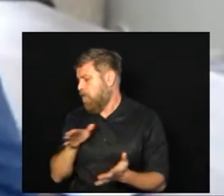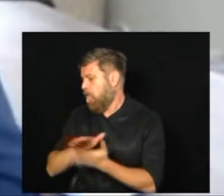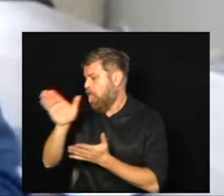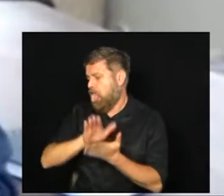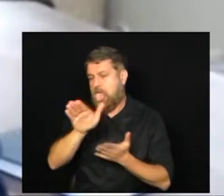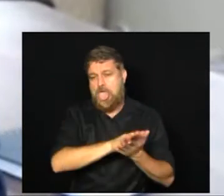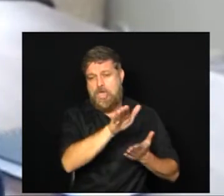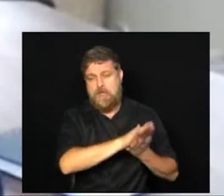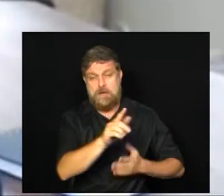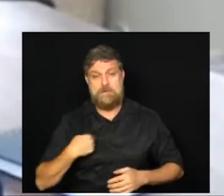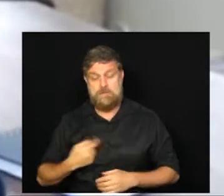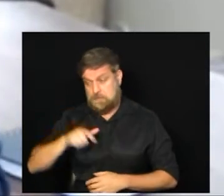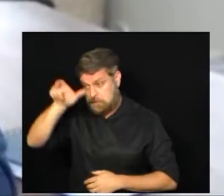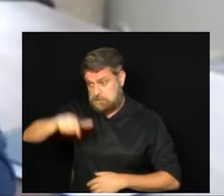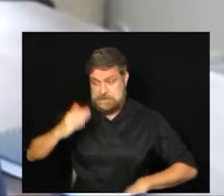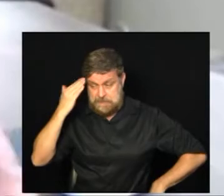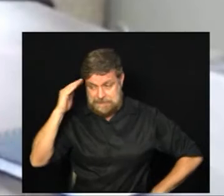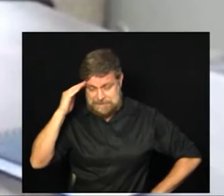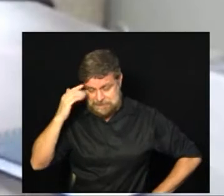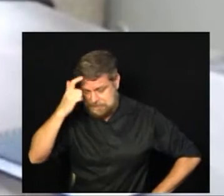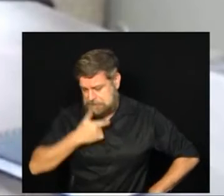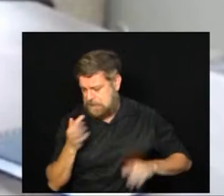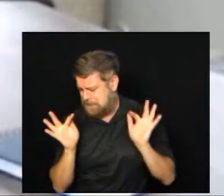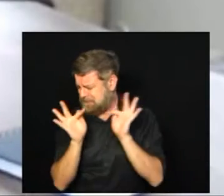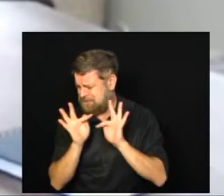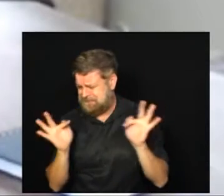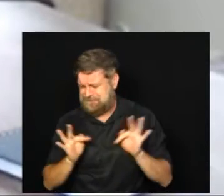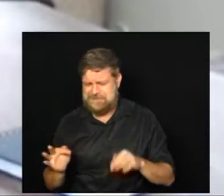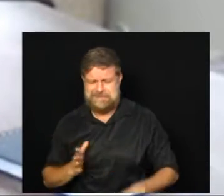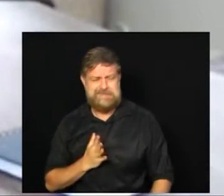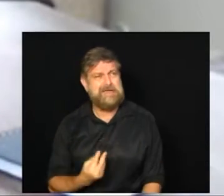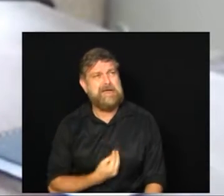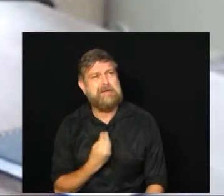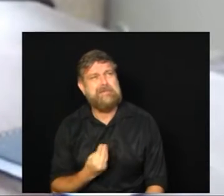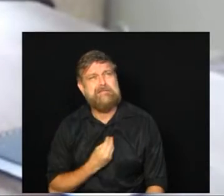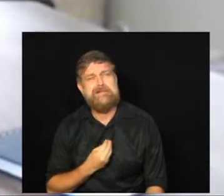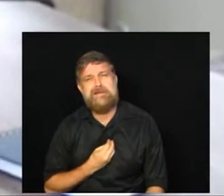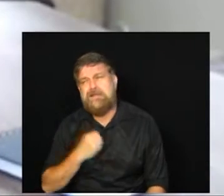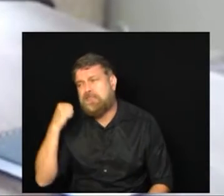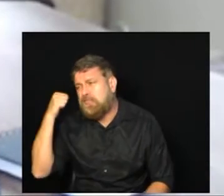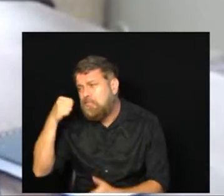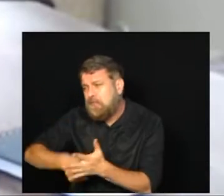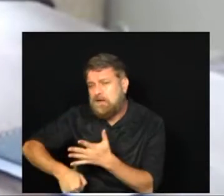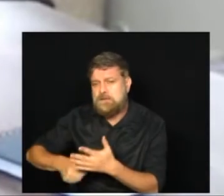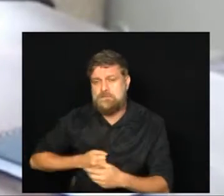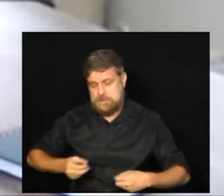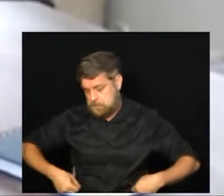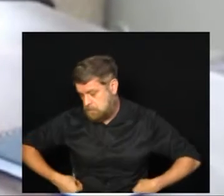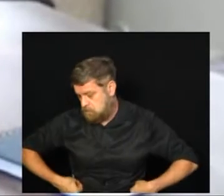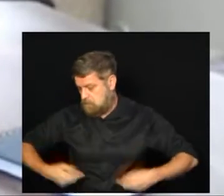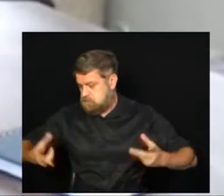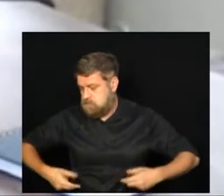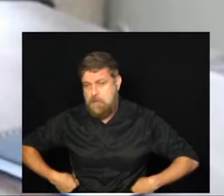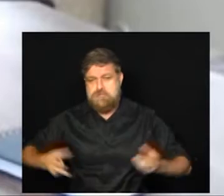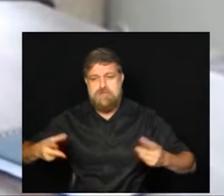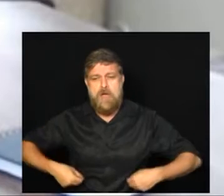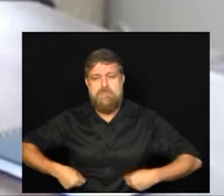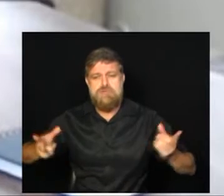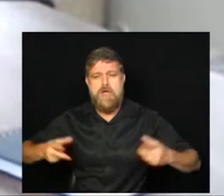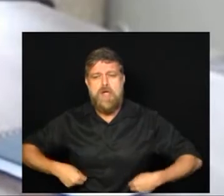você entende que você não está feliz com o momento que você está vivendo e você está gastando de forma compulsiva para